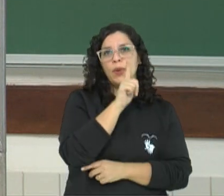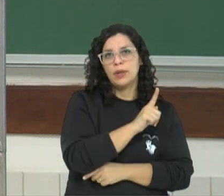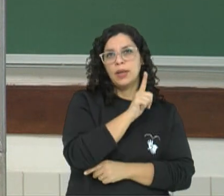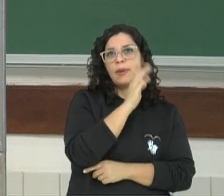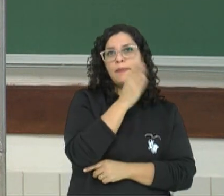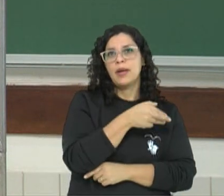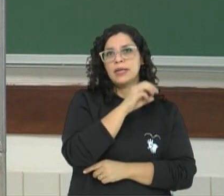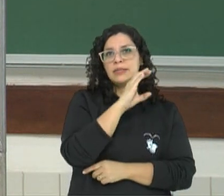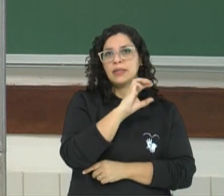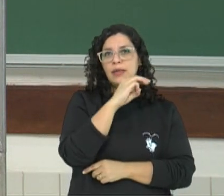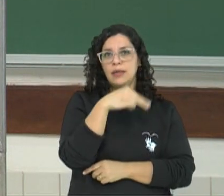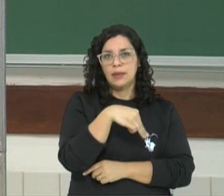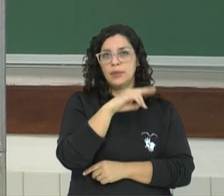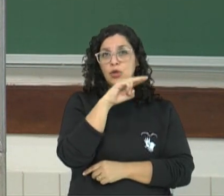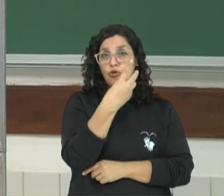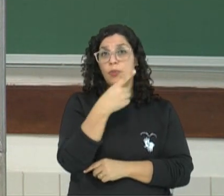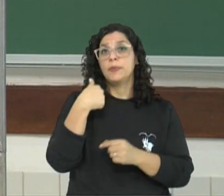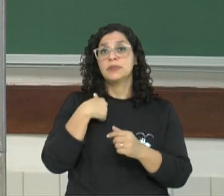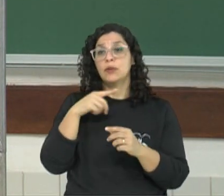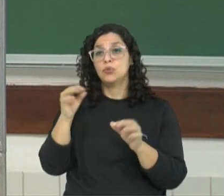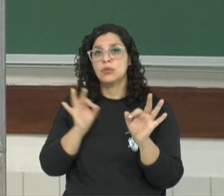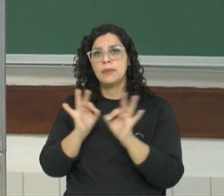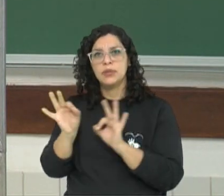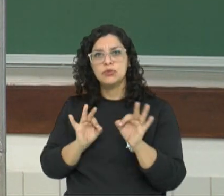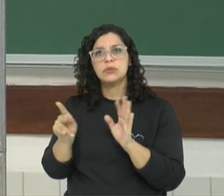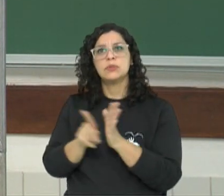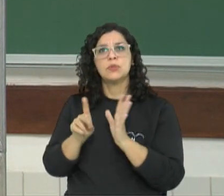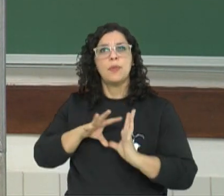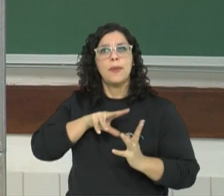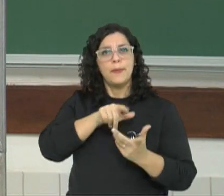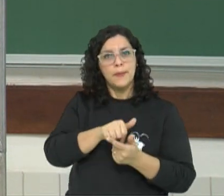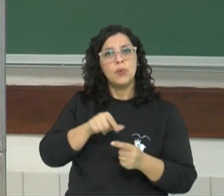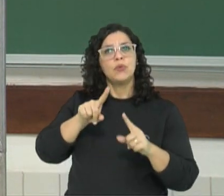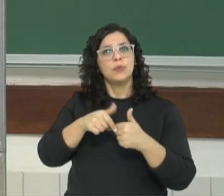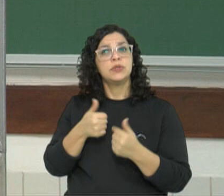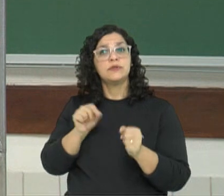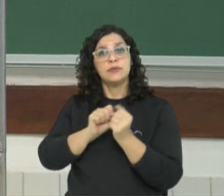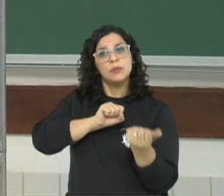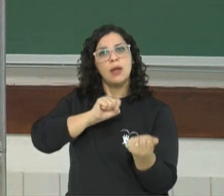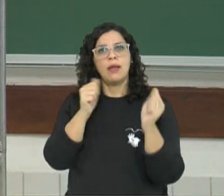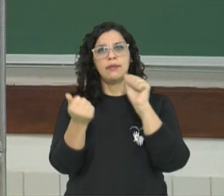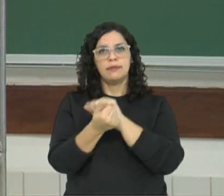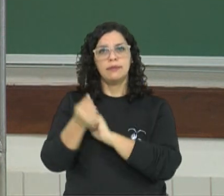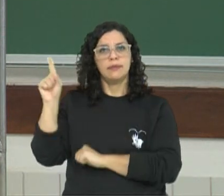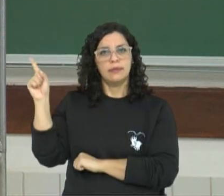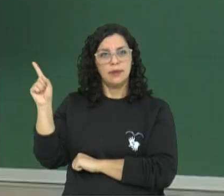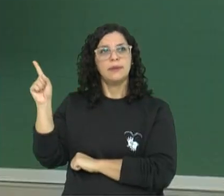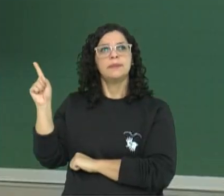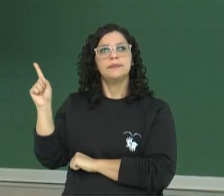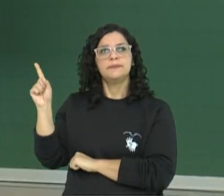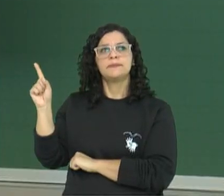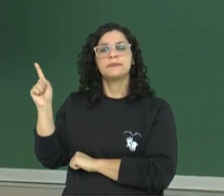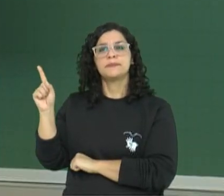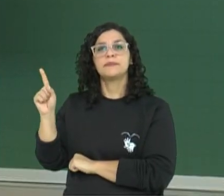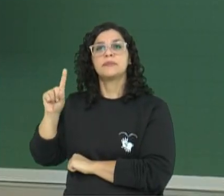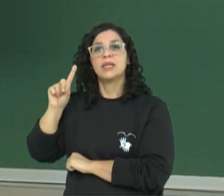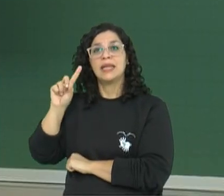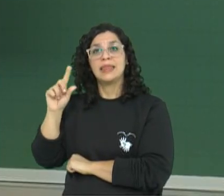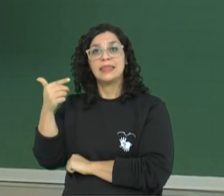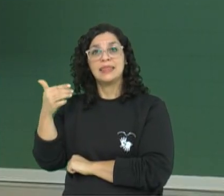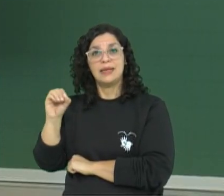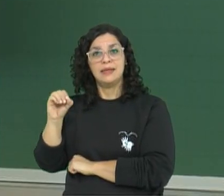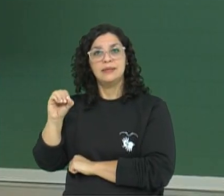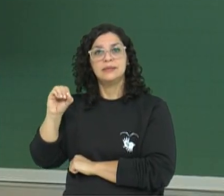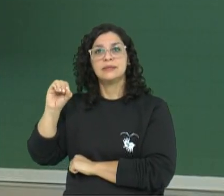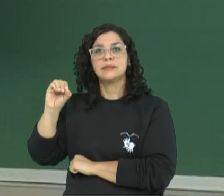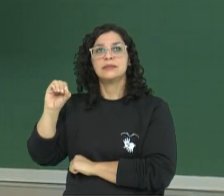física precisamos trabalhar com um sistema internacional. Então, nós fizemos aqui normalmente a sua conversão para quilograma